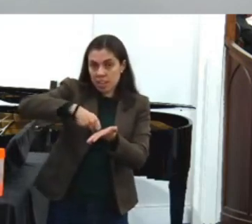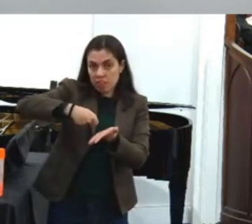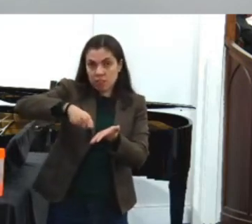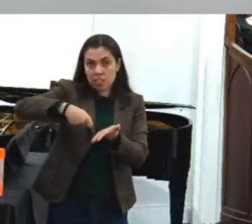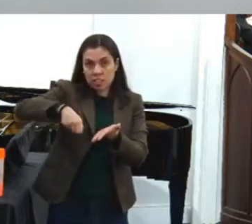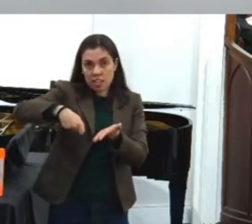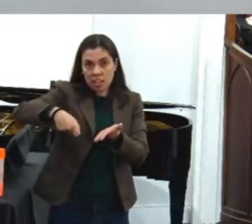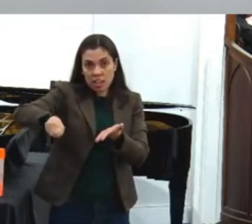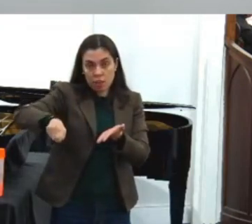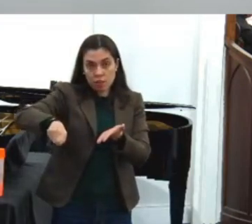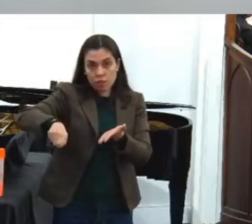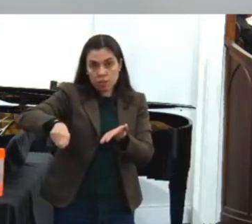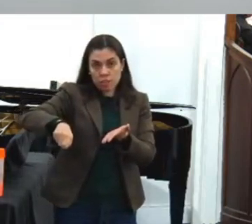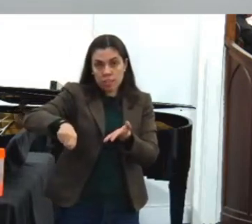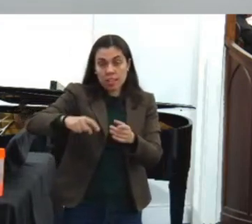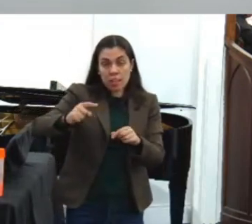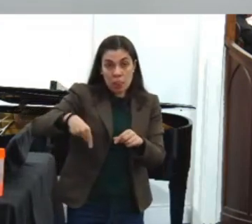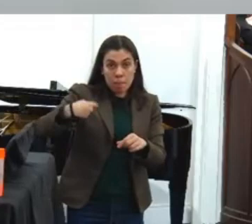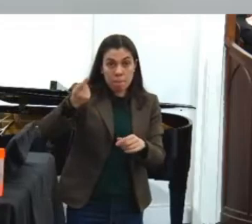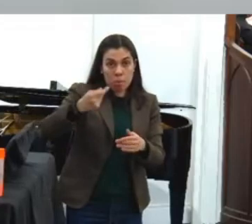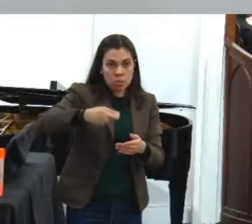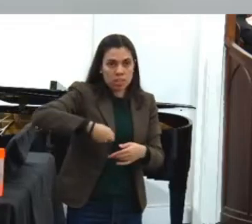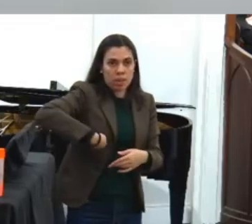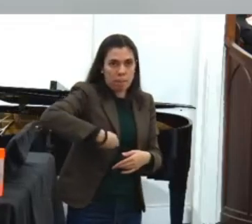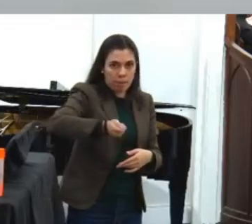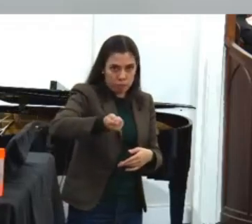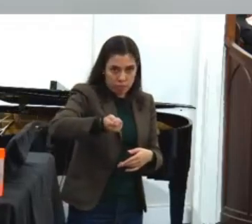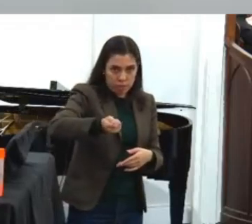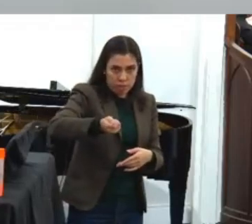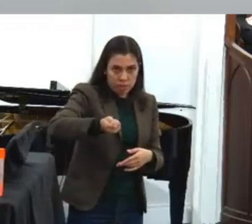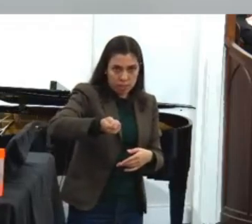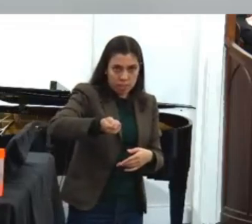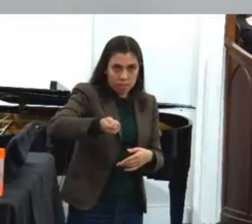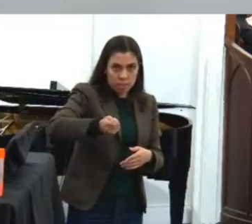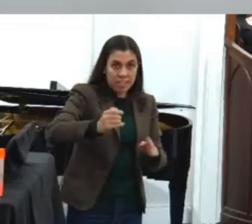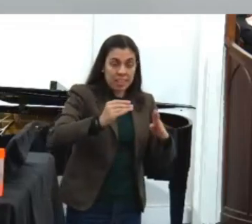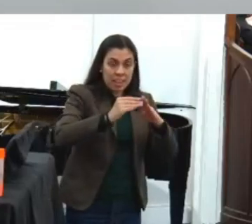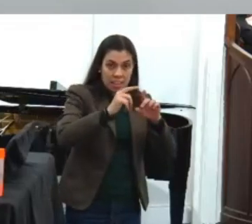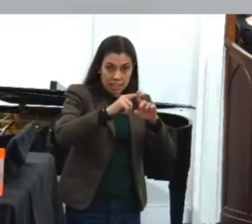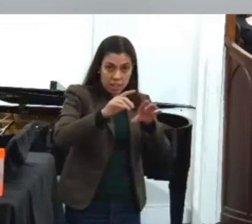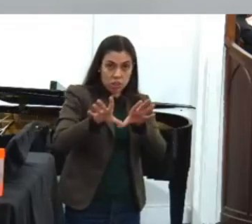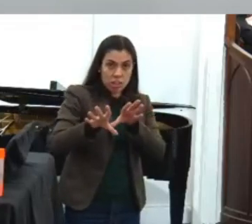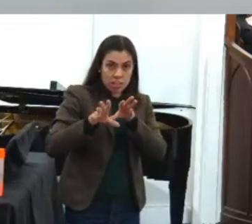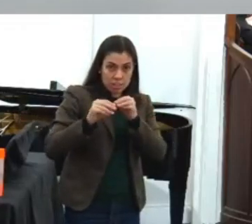deve ser lida na igreja em Laodiceia.